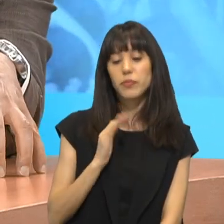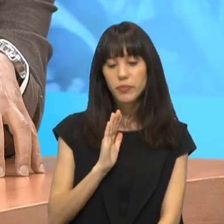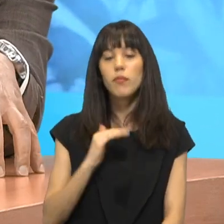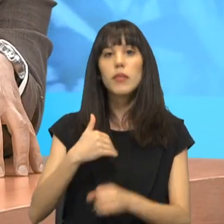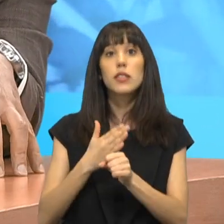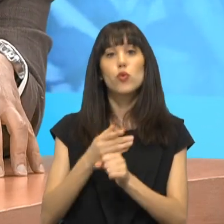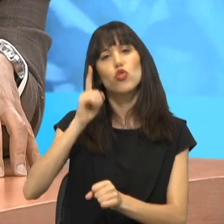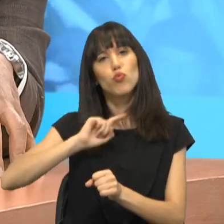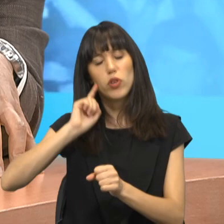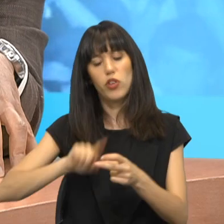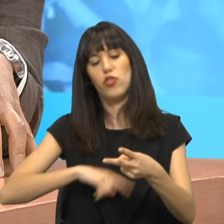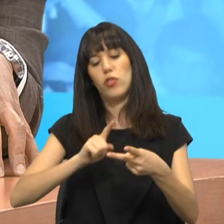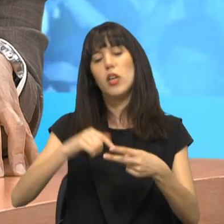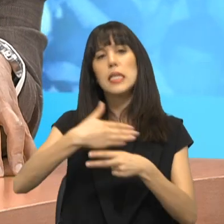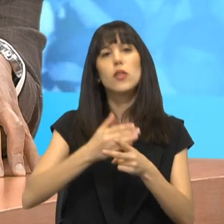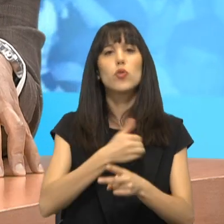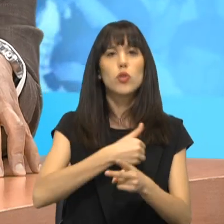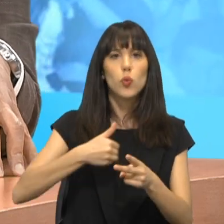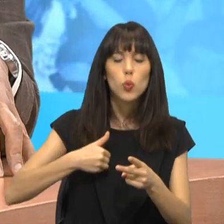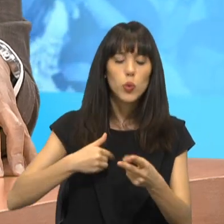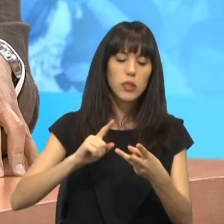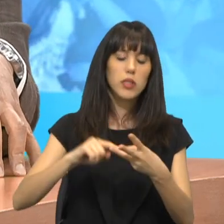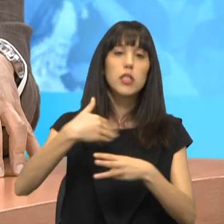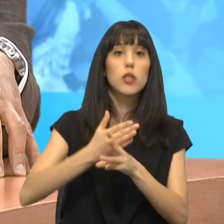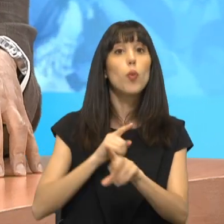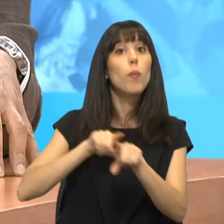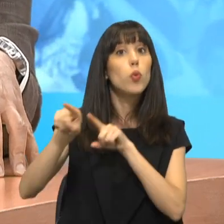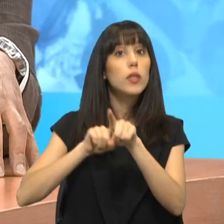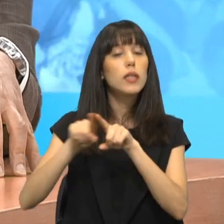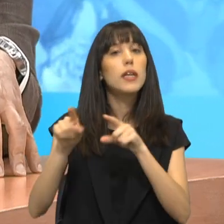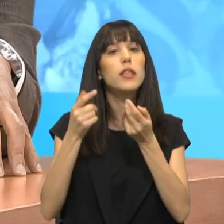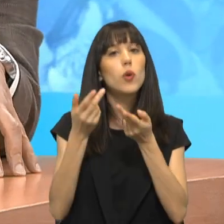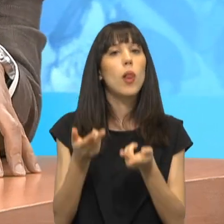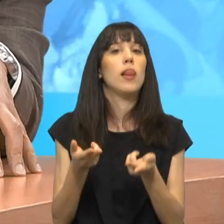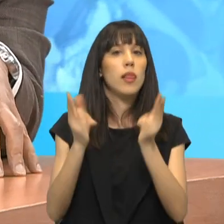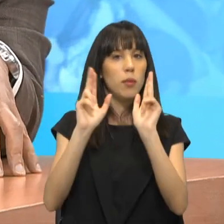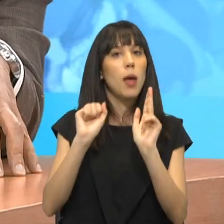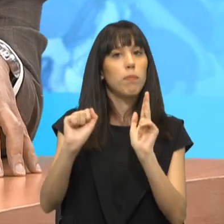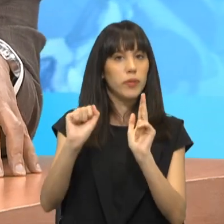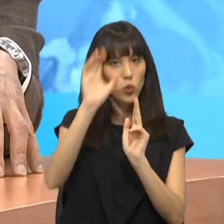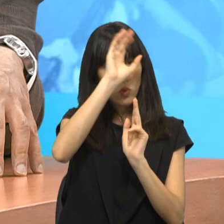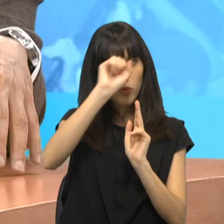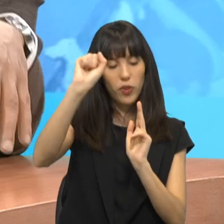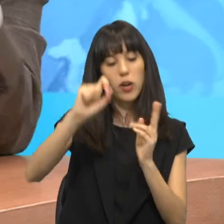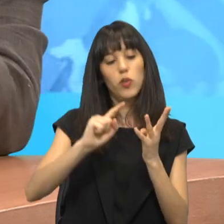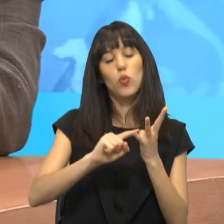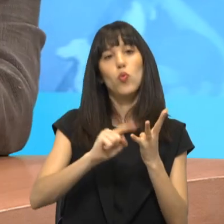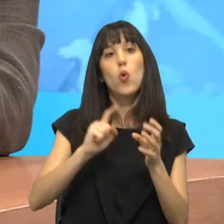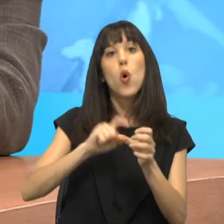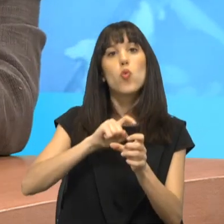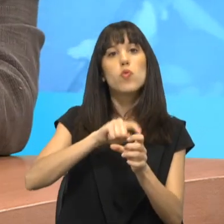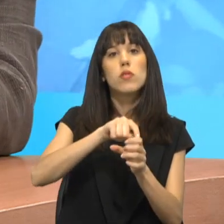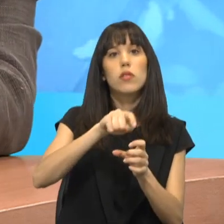das mulheres, o setor da saúde, o setor político da liberalização do regime, o setor anticolonial, da